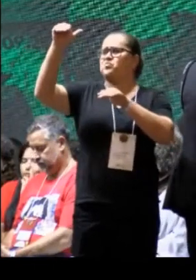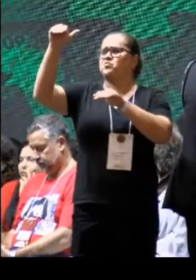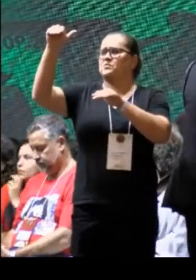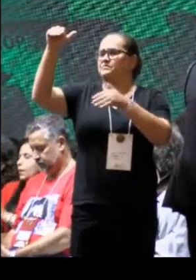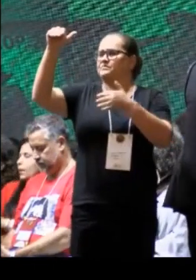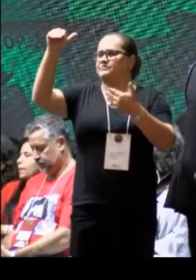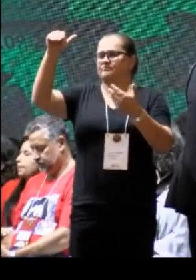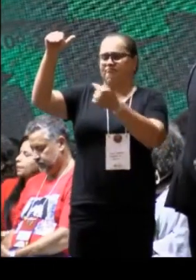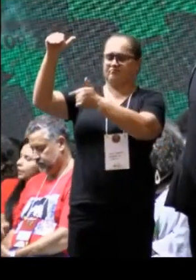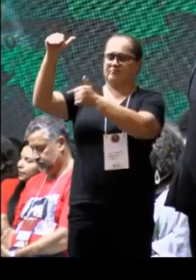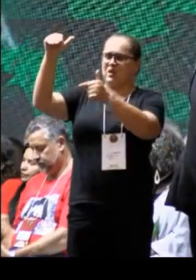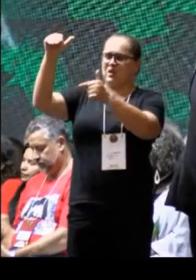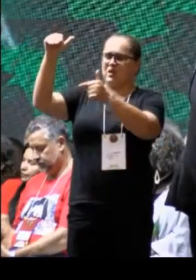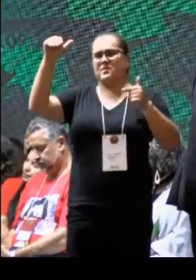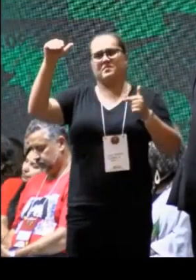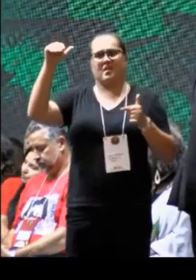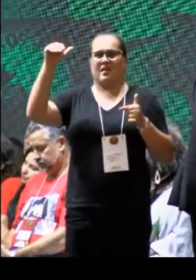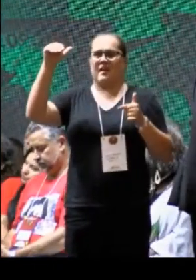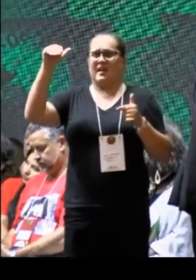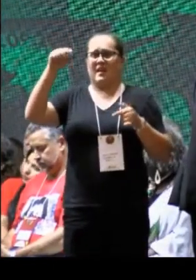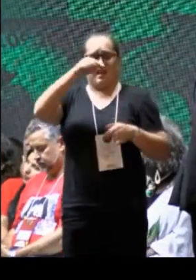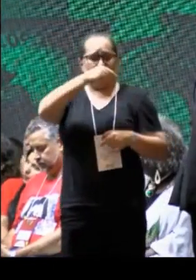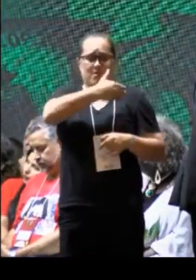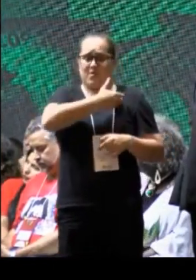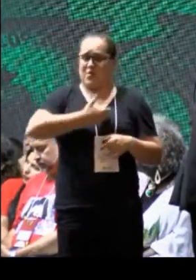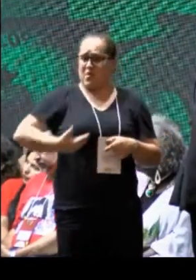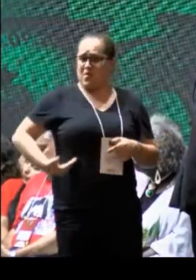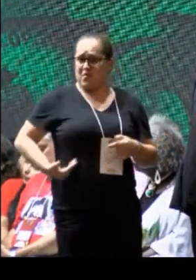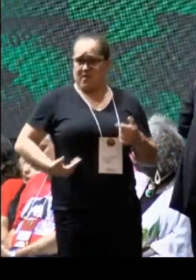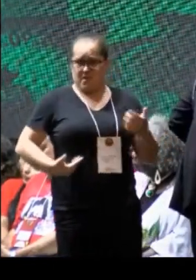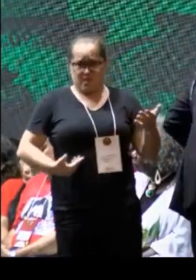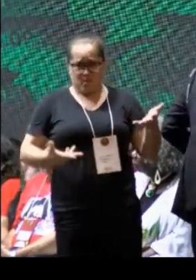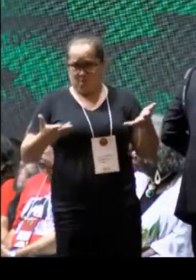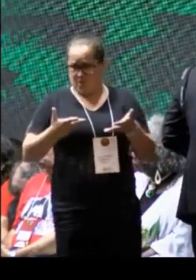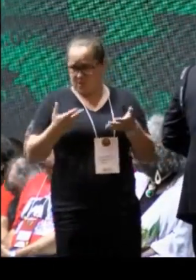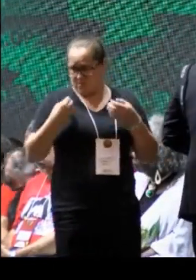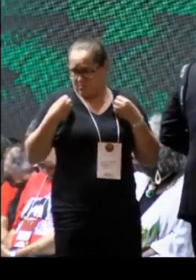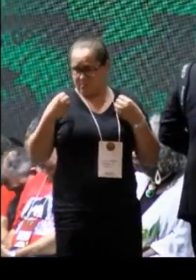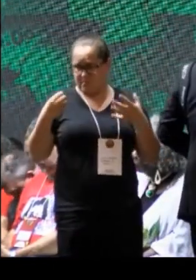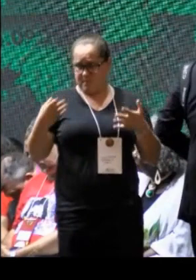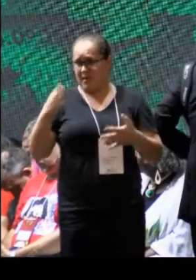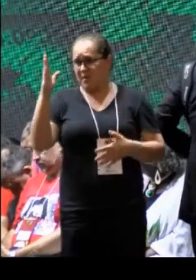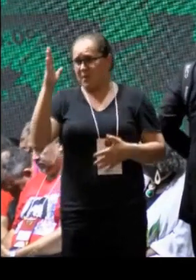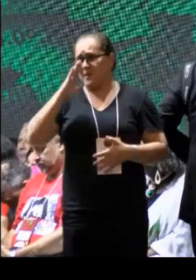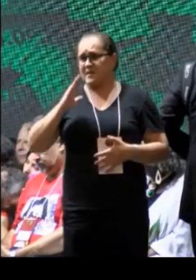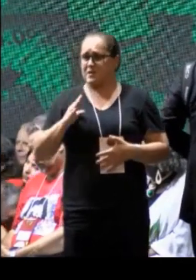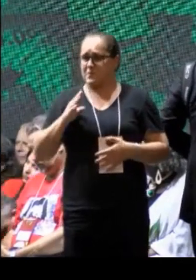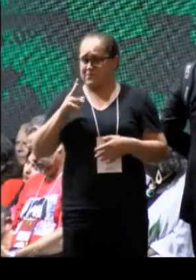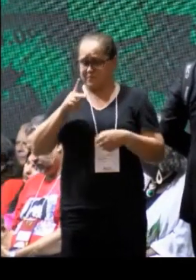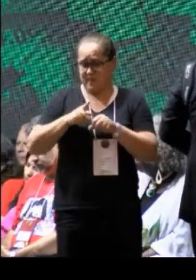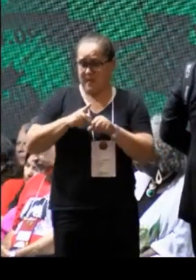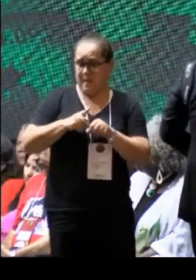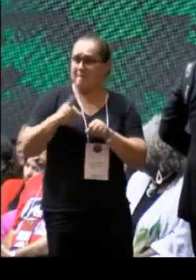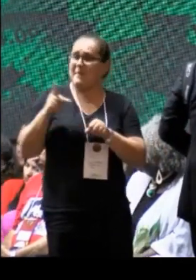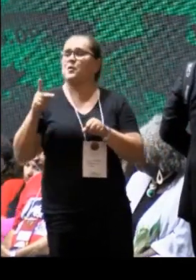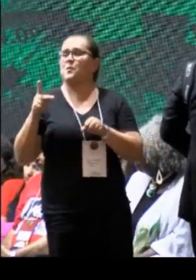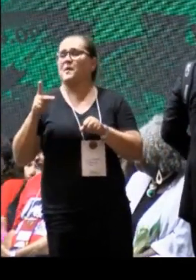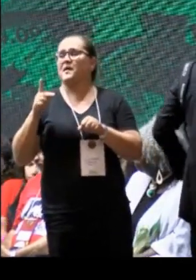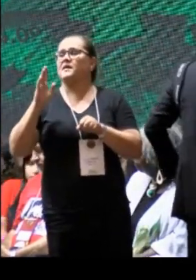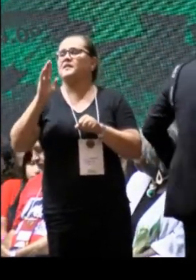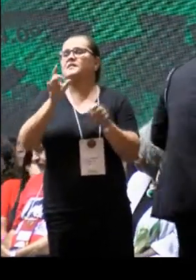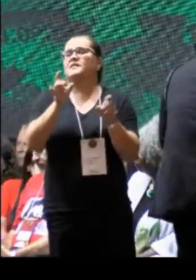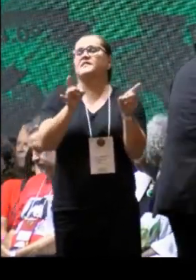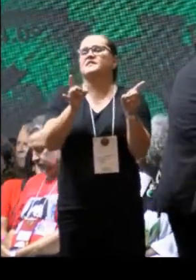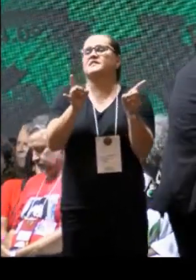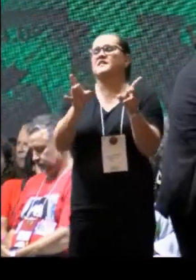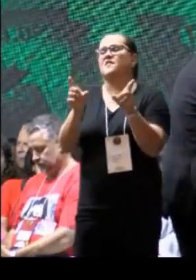que um governo pode cometer contra seu povo e contra o seu país. A Petrobras está sendo